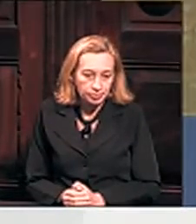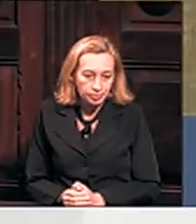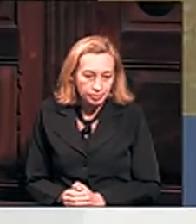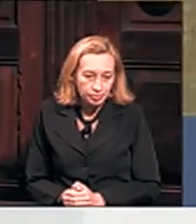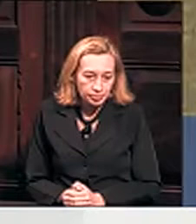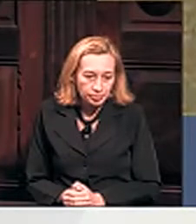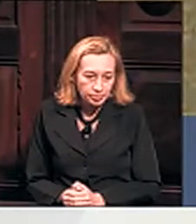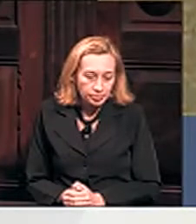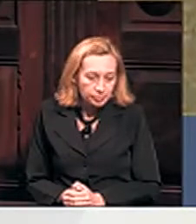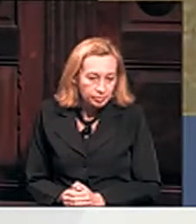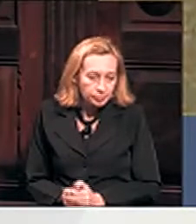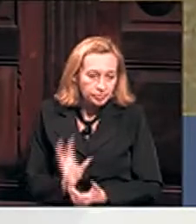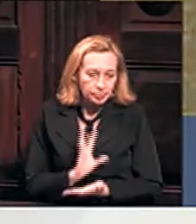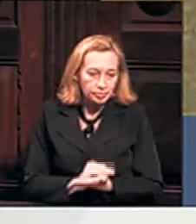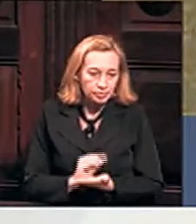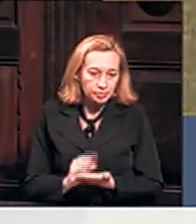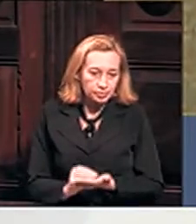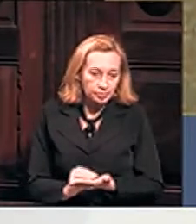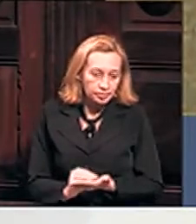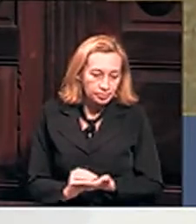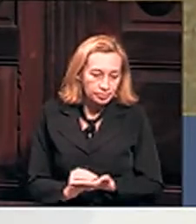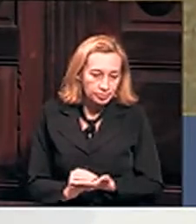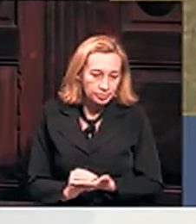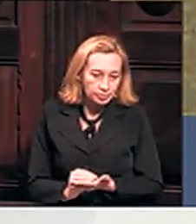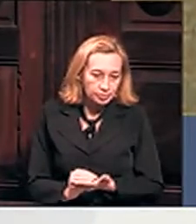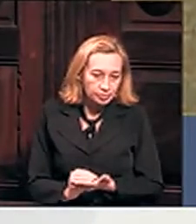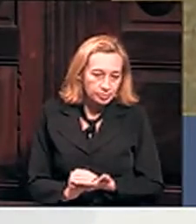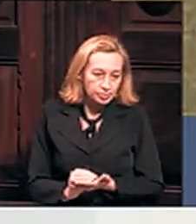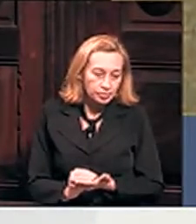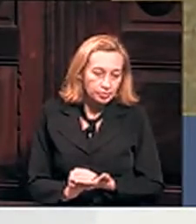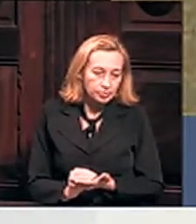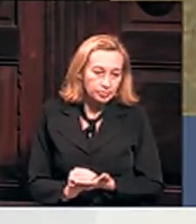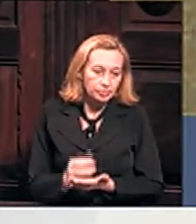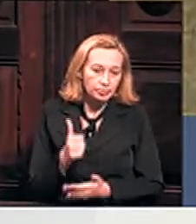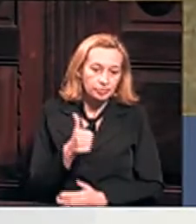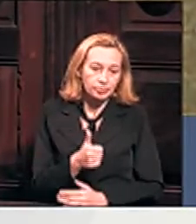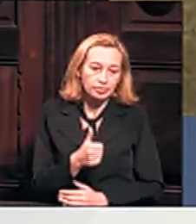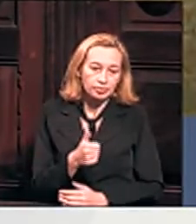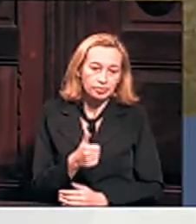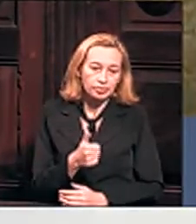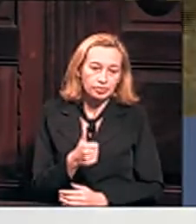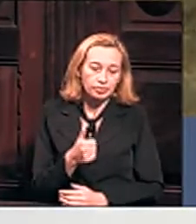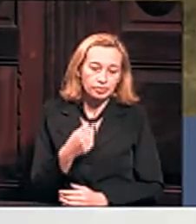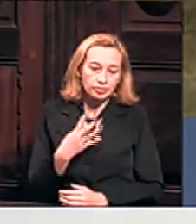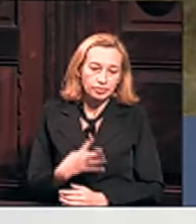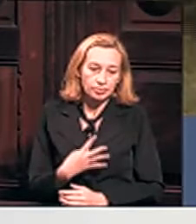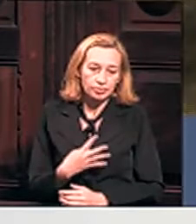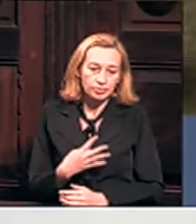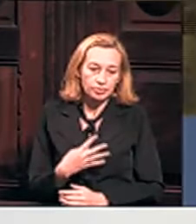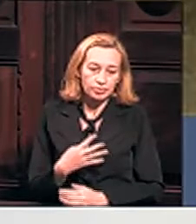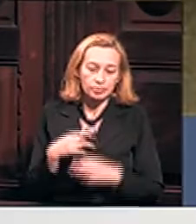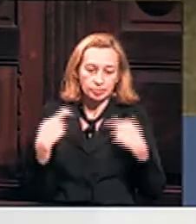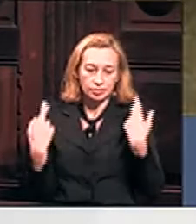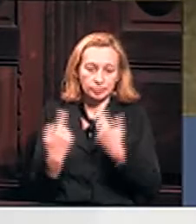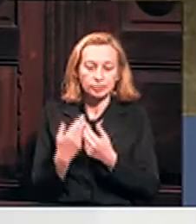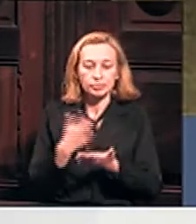A ata reflete com exatidão o ocorrido na 14ª sessão extraordinária, que iniciada